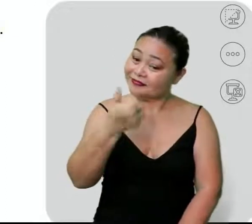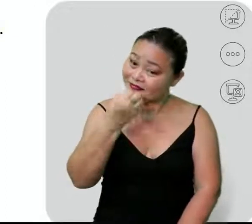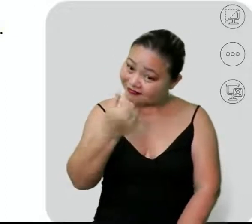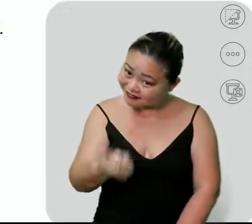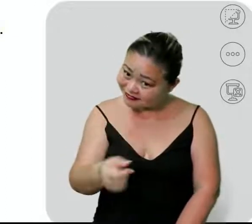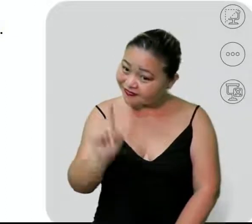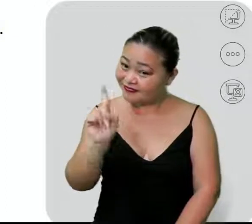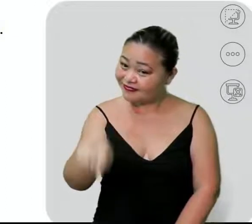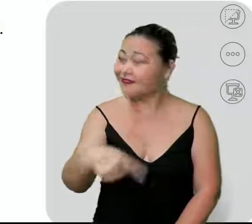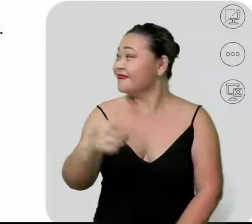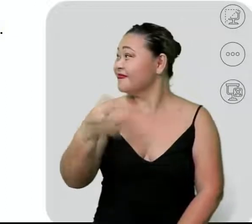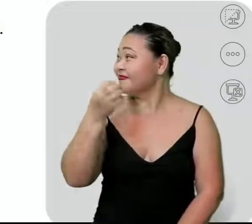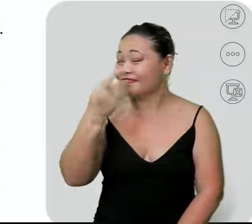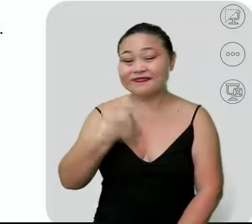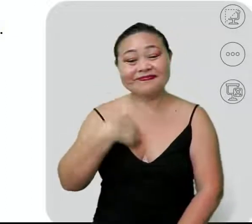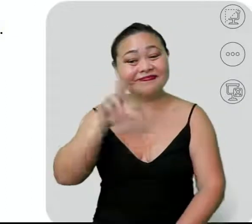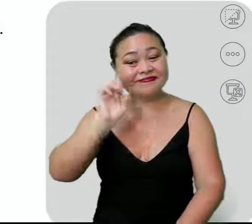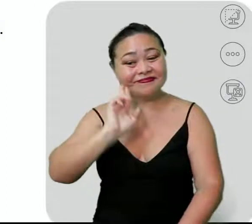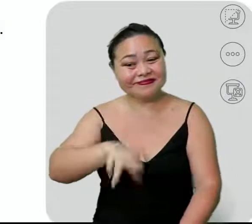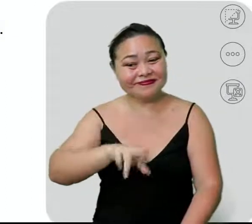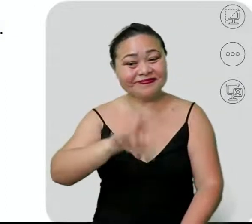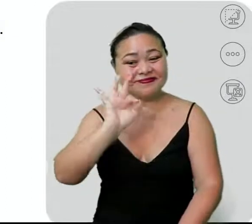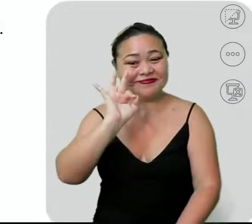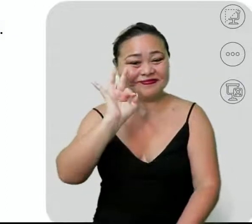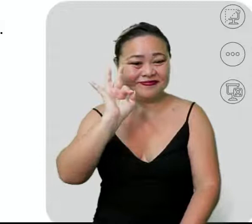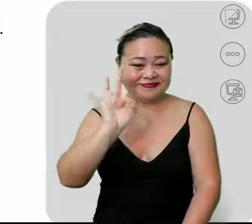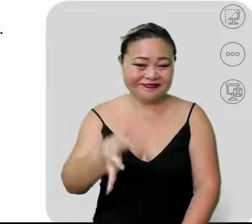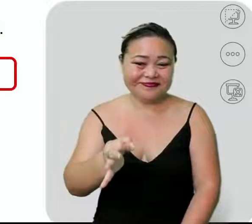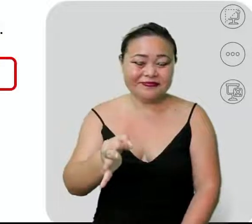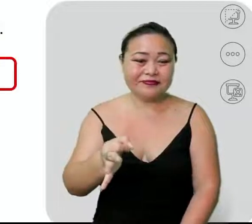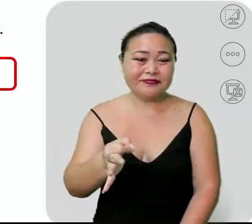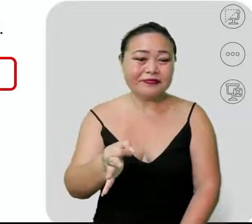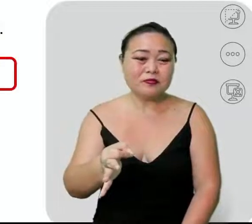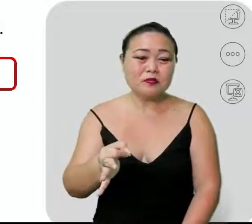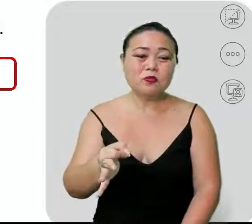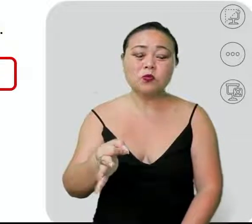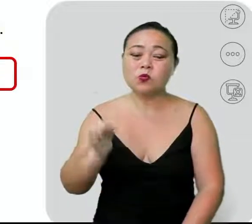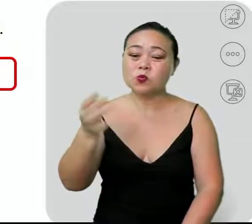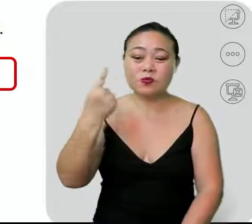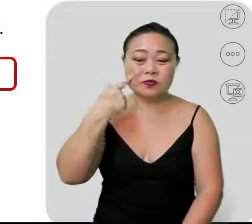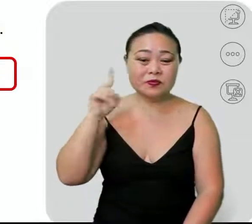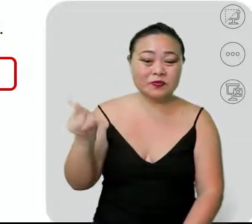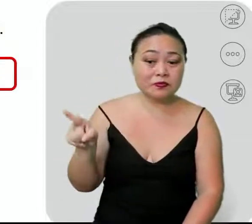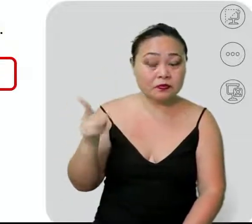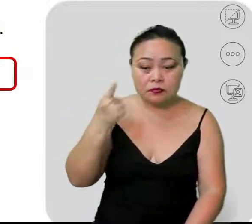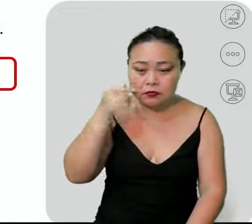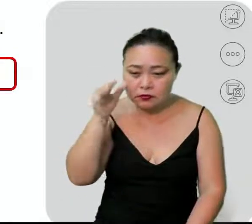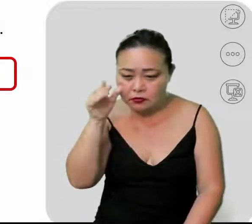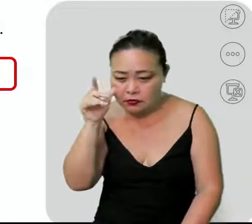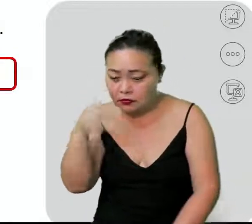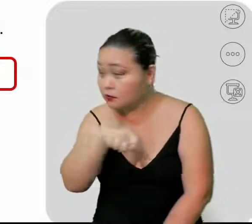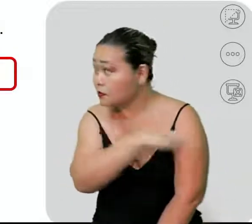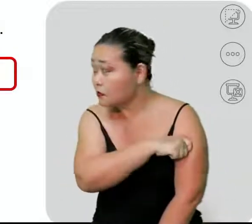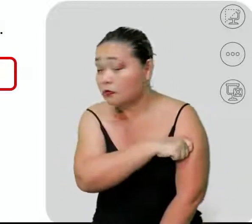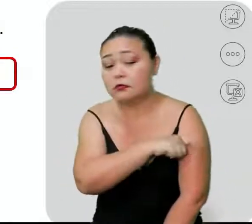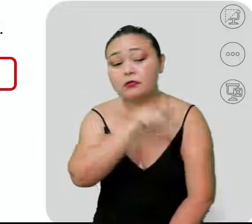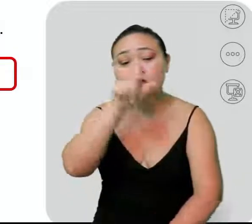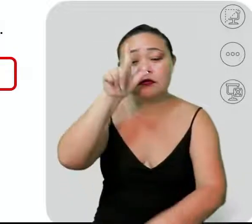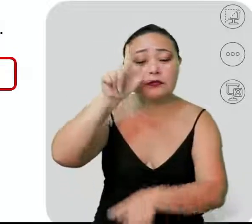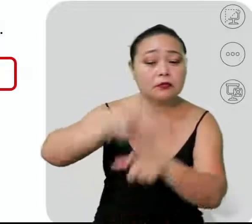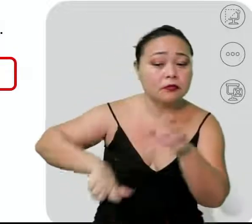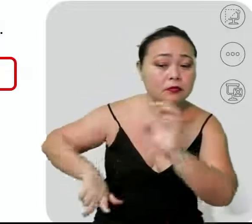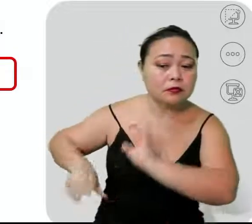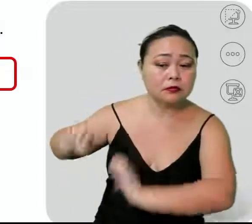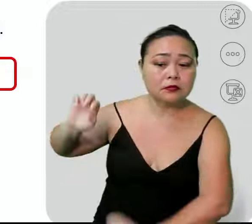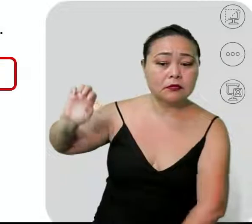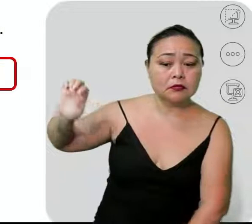muito bom a resposta correta então eu nunca Valeu mano olha aí letra